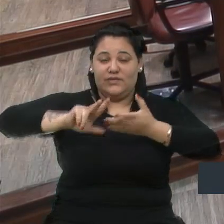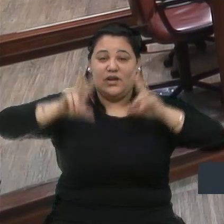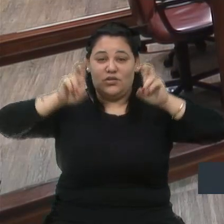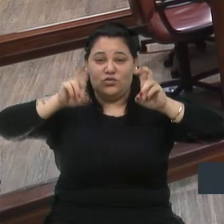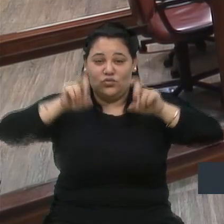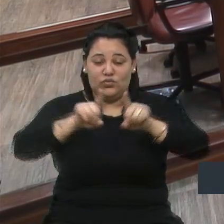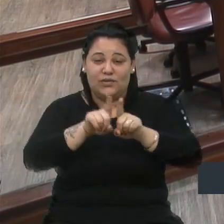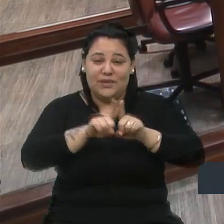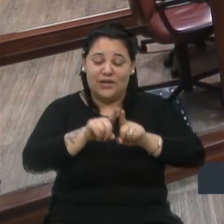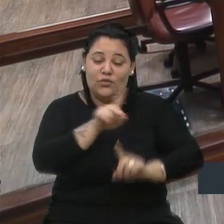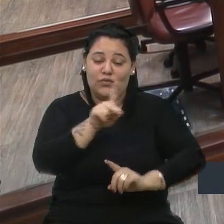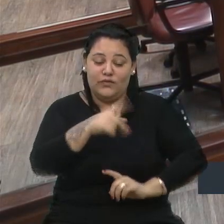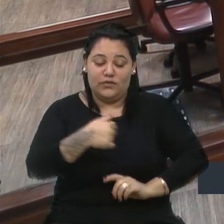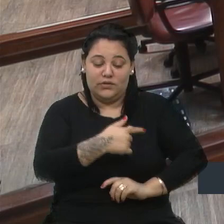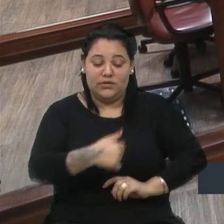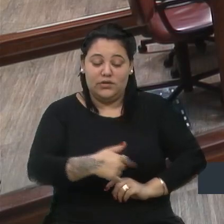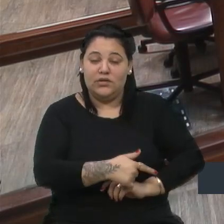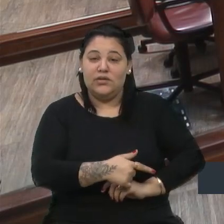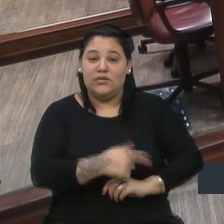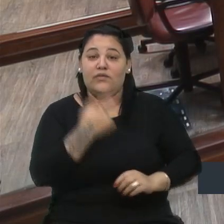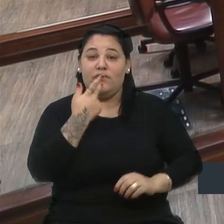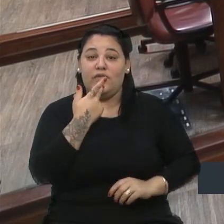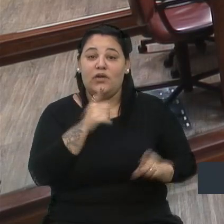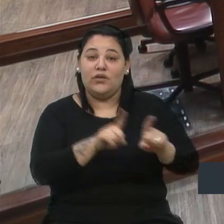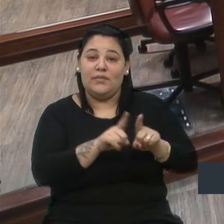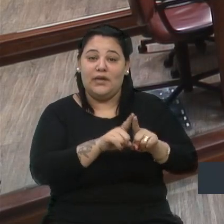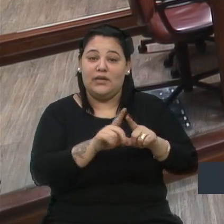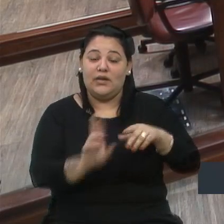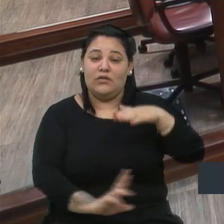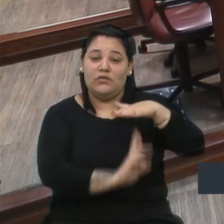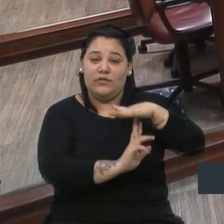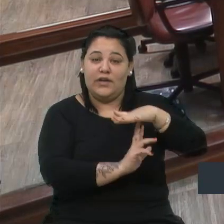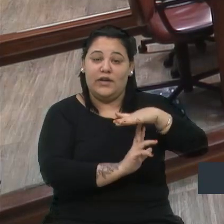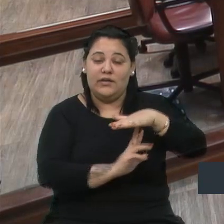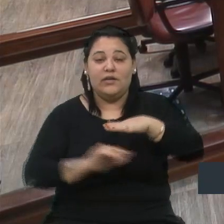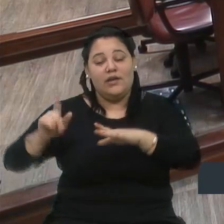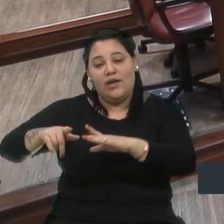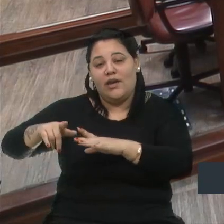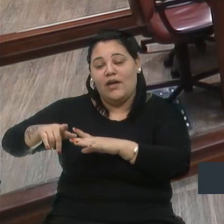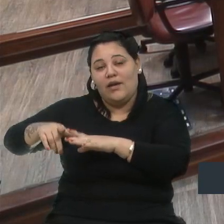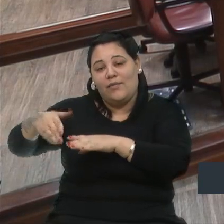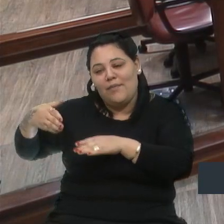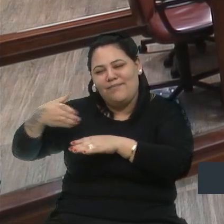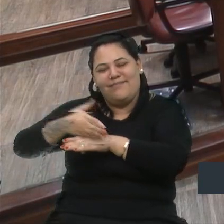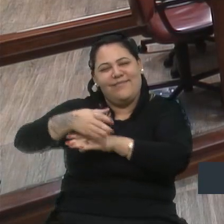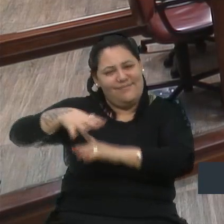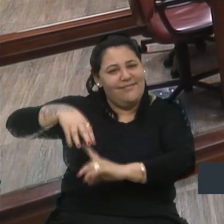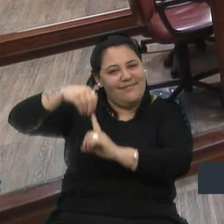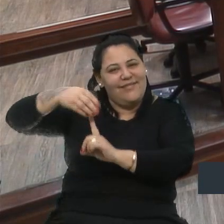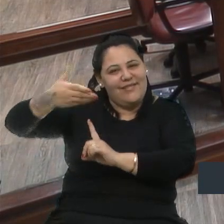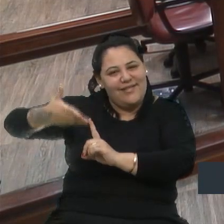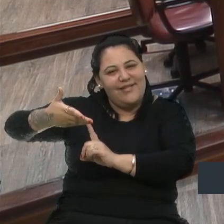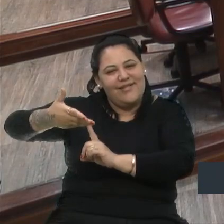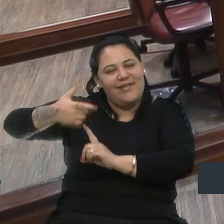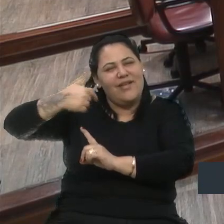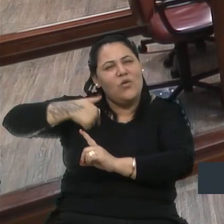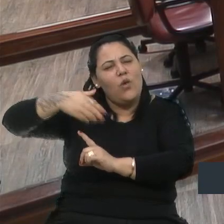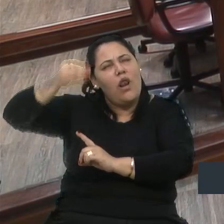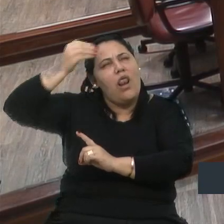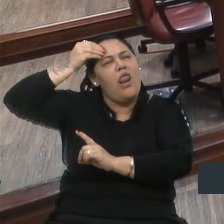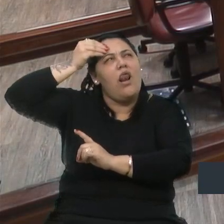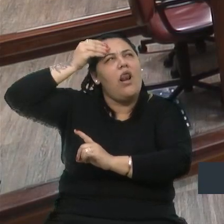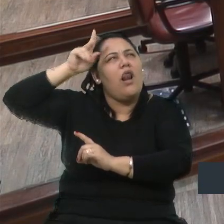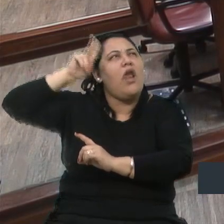professor Zanquim falou da rodoviária, que é uma das entradas, logo me veio na mente